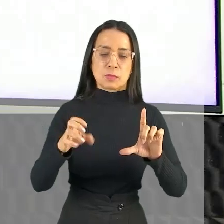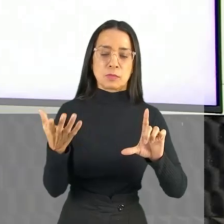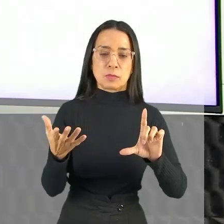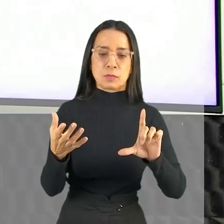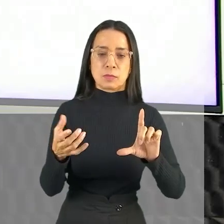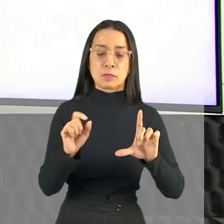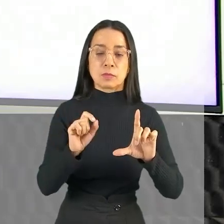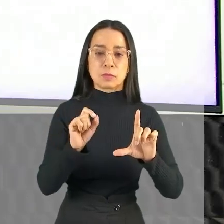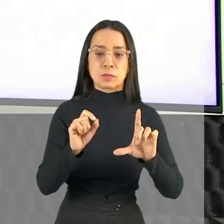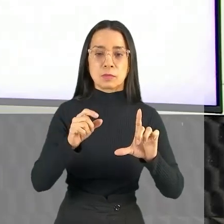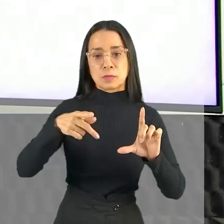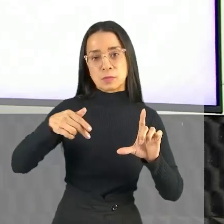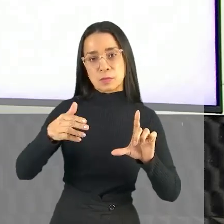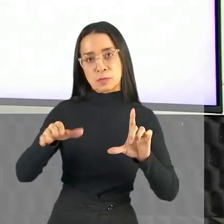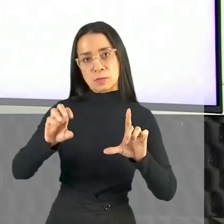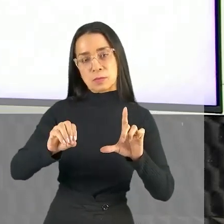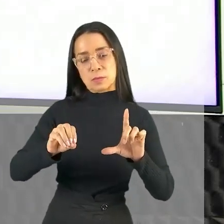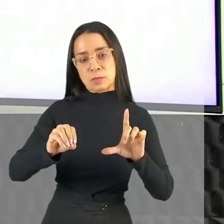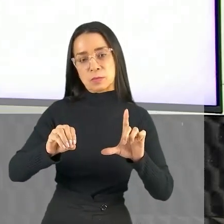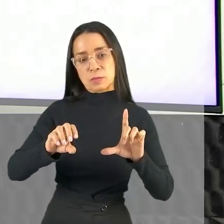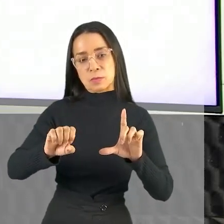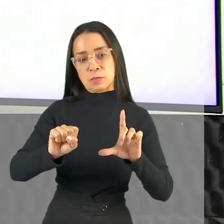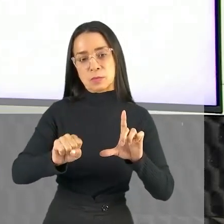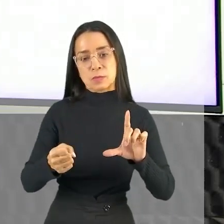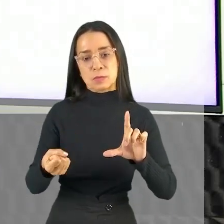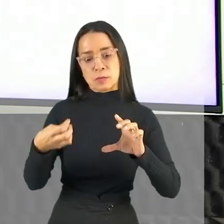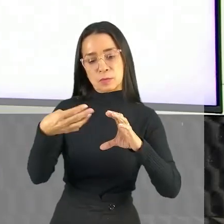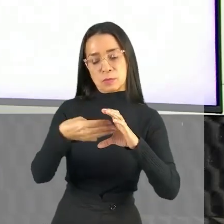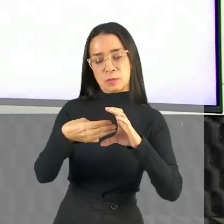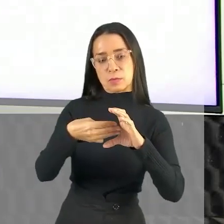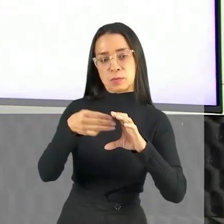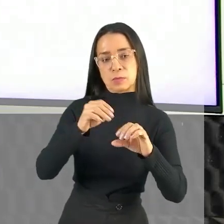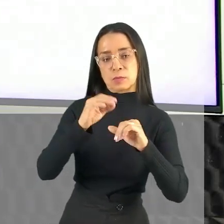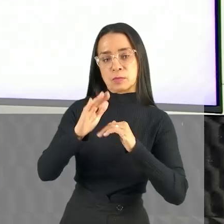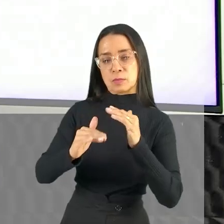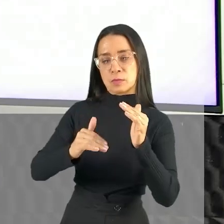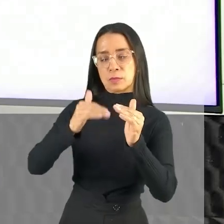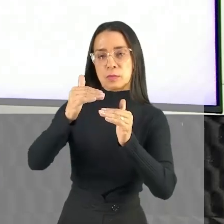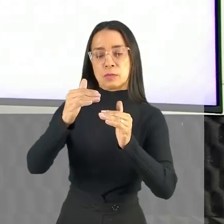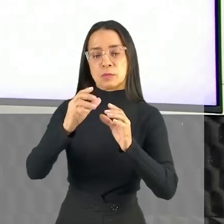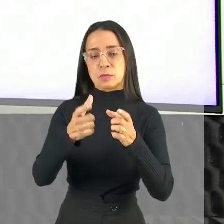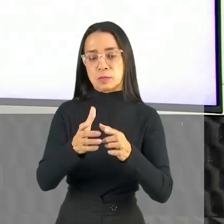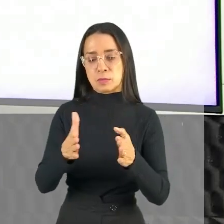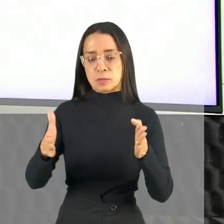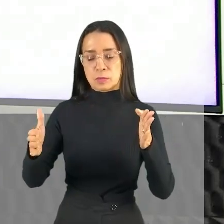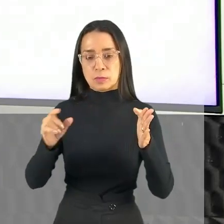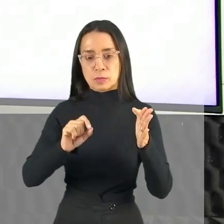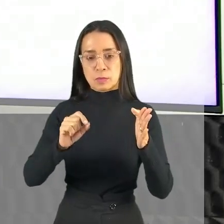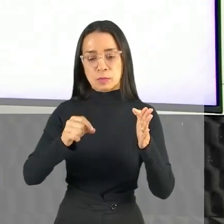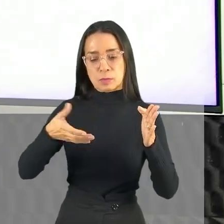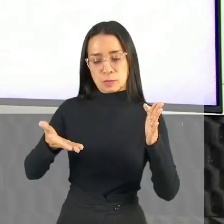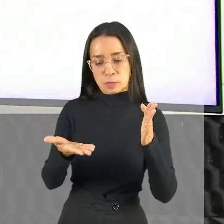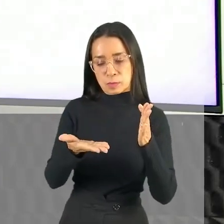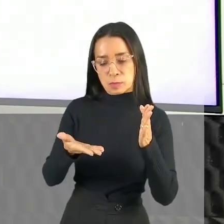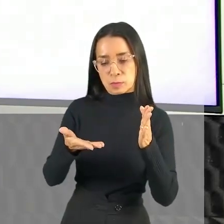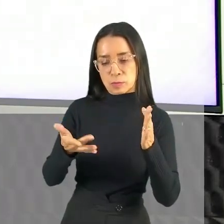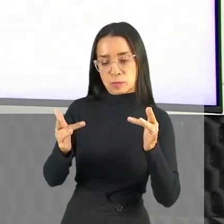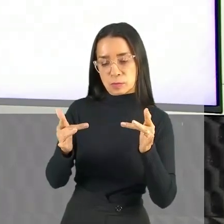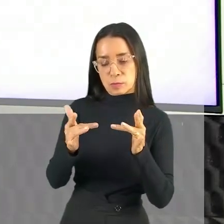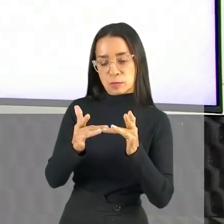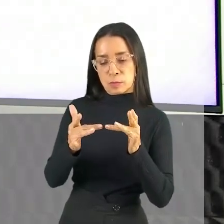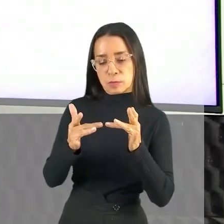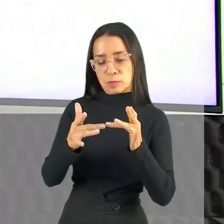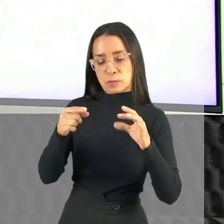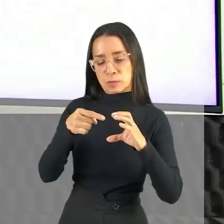são projeções, na verdade, né? São projeções da célula para aumentar a superfície de contato